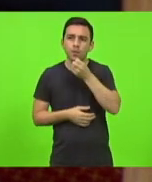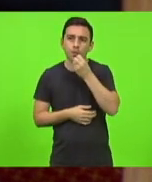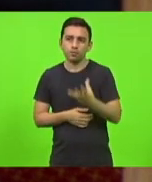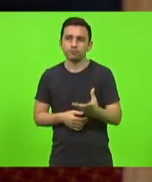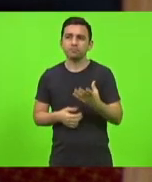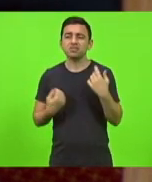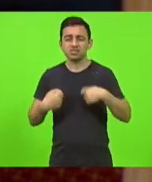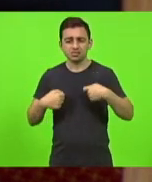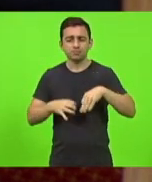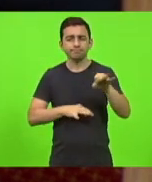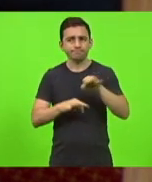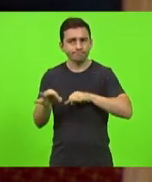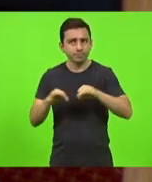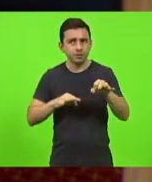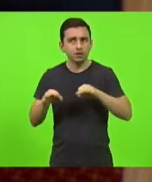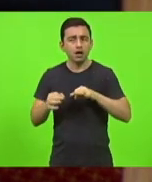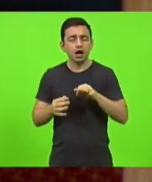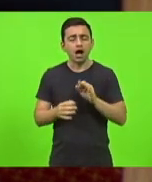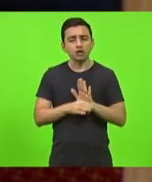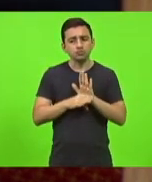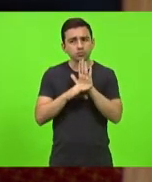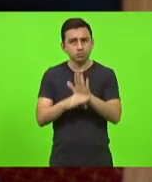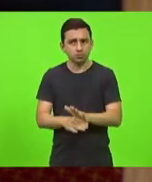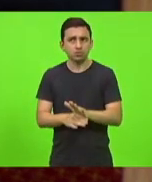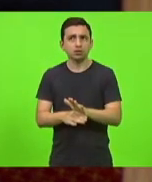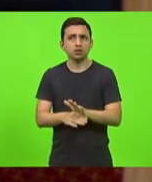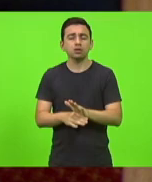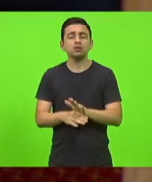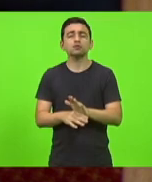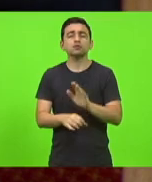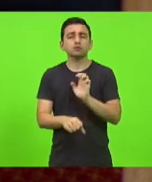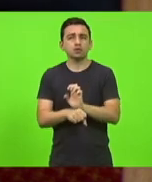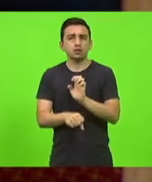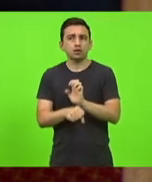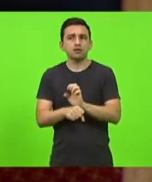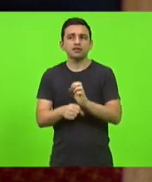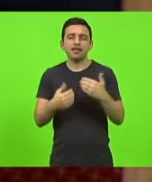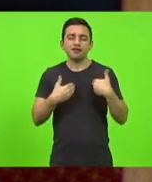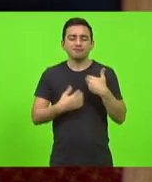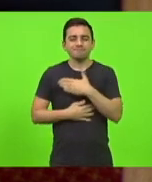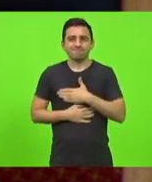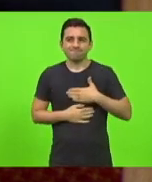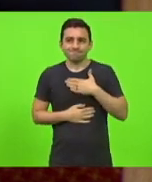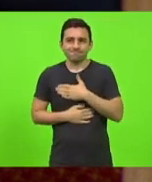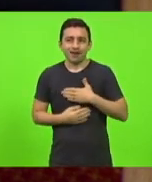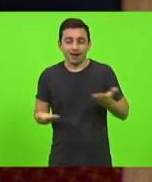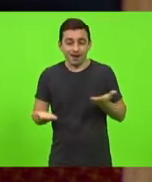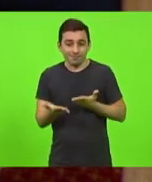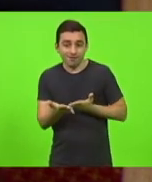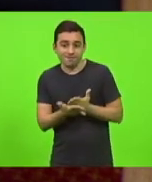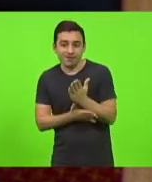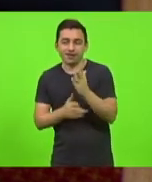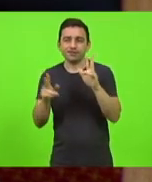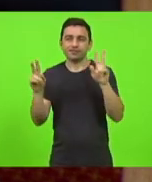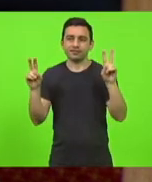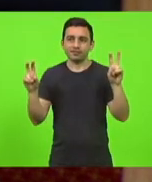Estado, agir em favor do sistema socioprisional, e eu me sinto muito satisfeita em aprovar essa matéria nesta manhã.